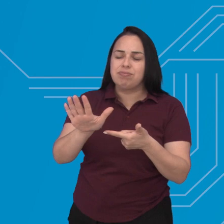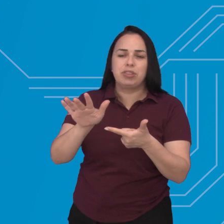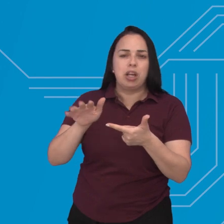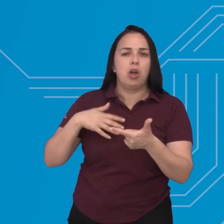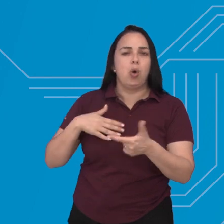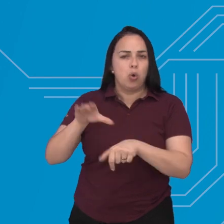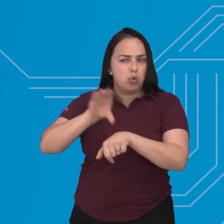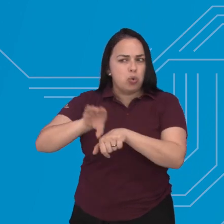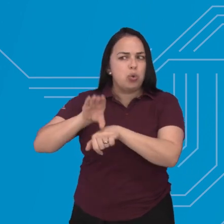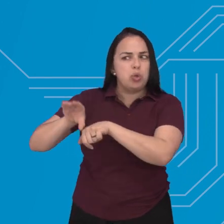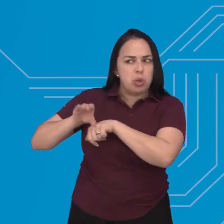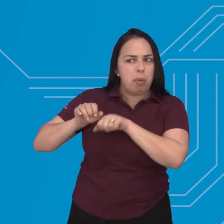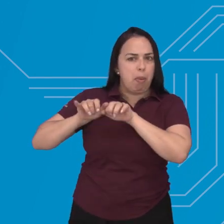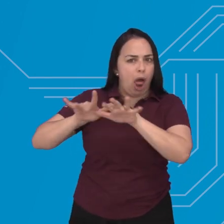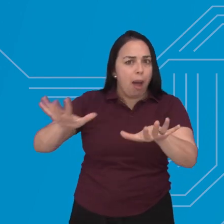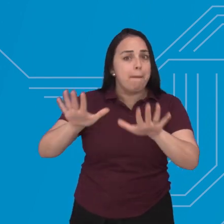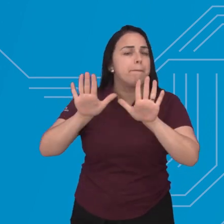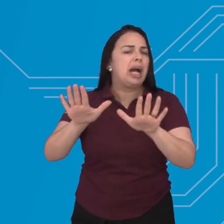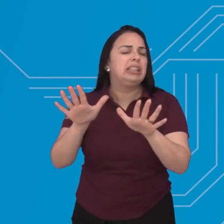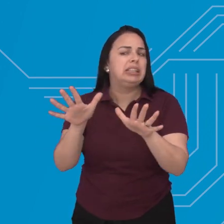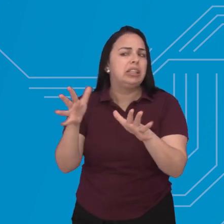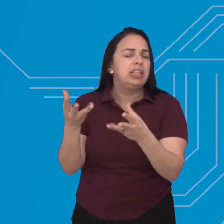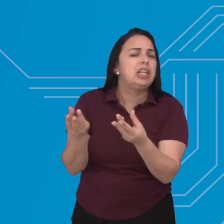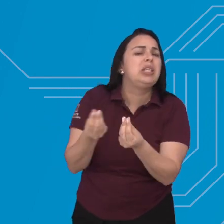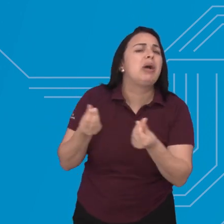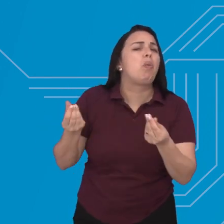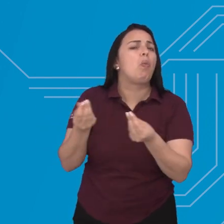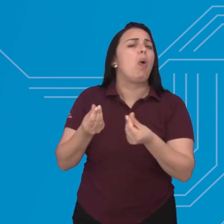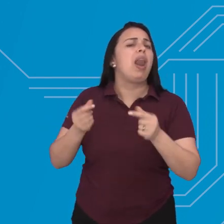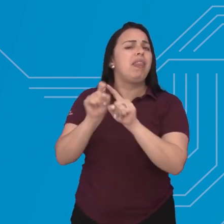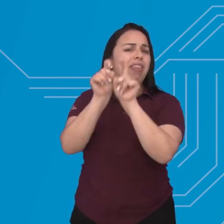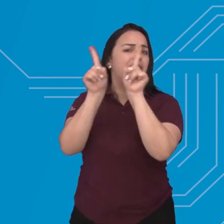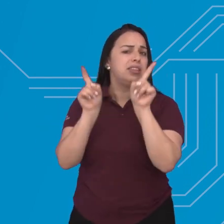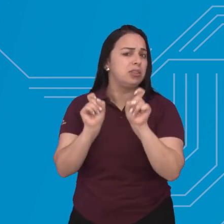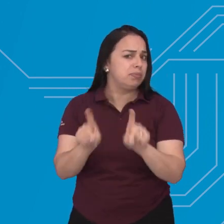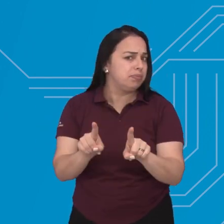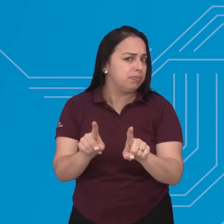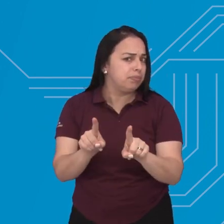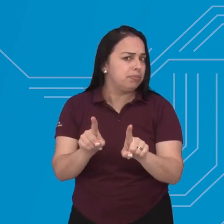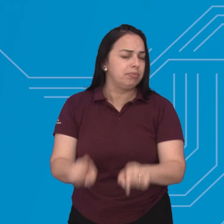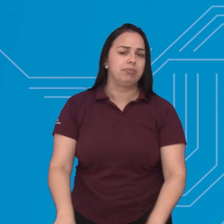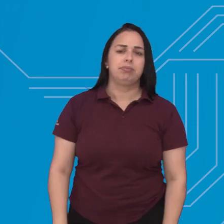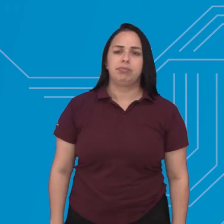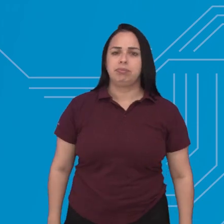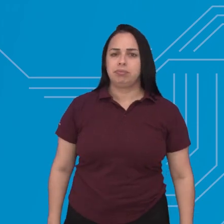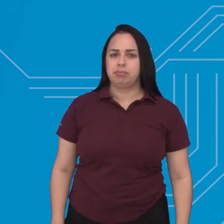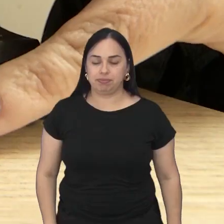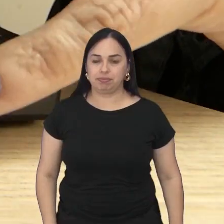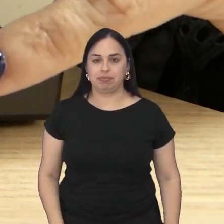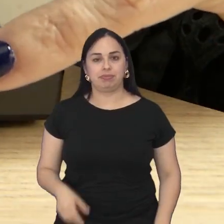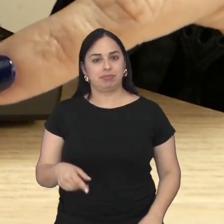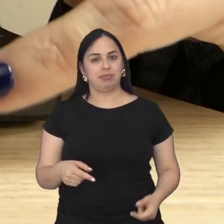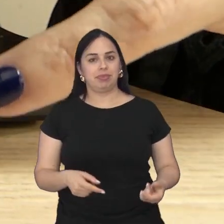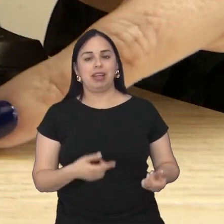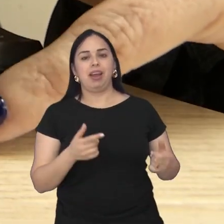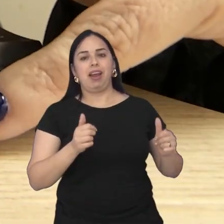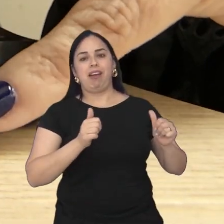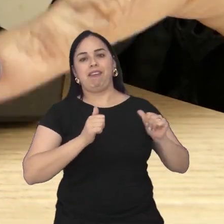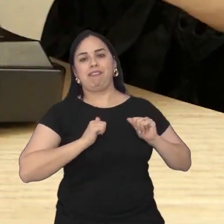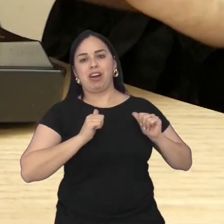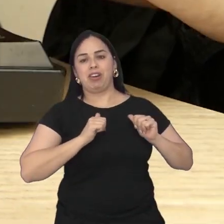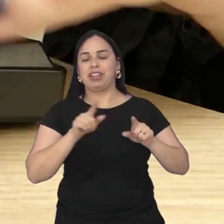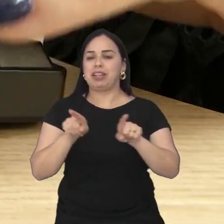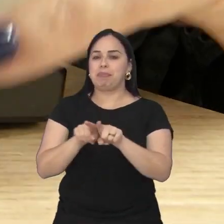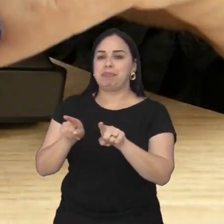a popularização dos cursos EAD também acende um alerta para a qualidade do ensino superior. Comodidade e